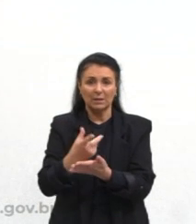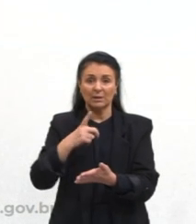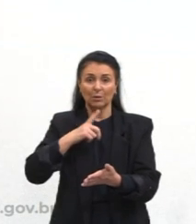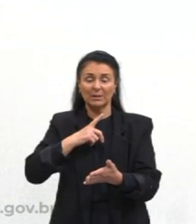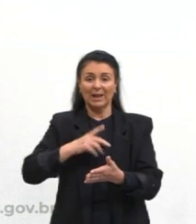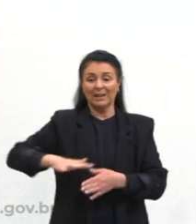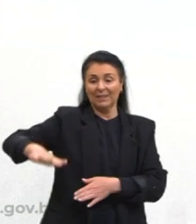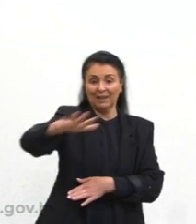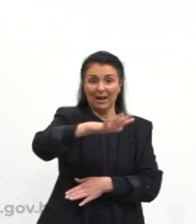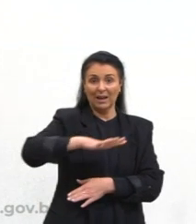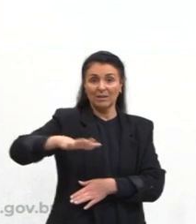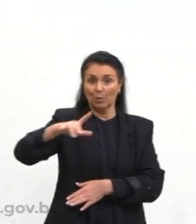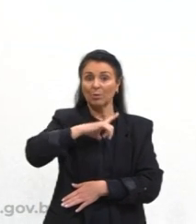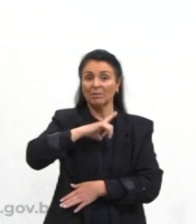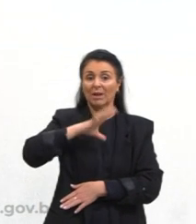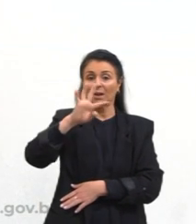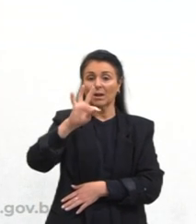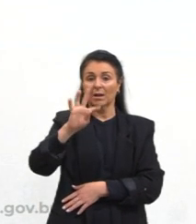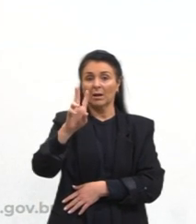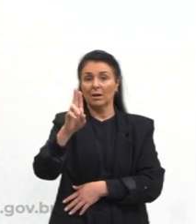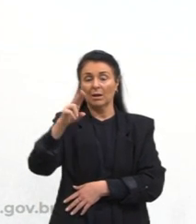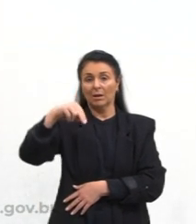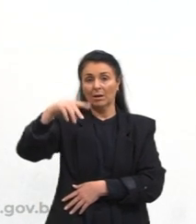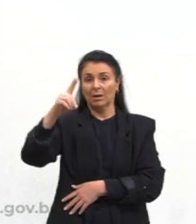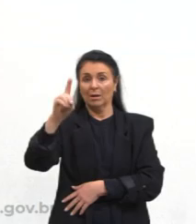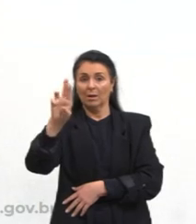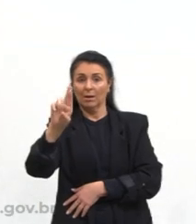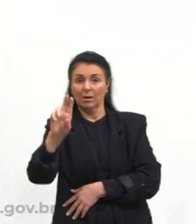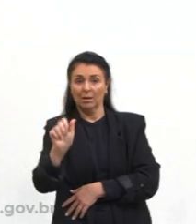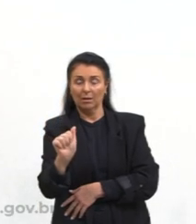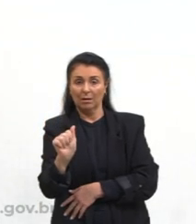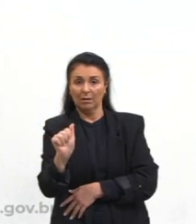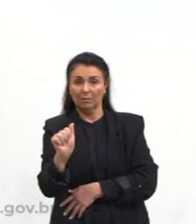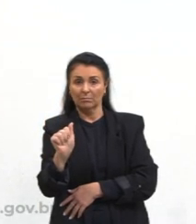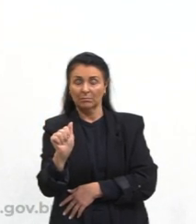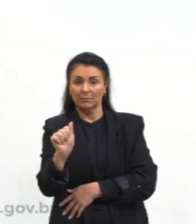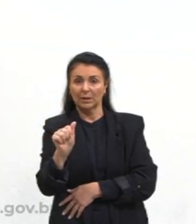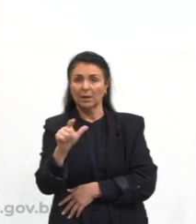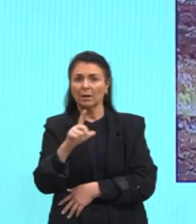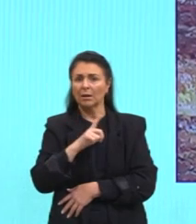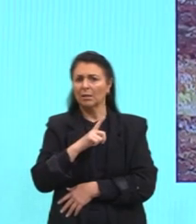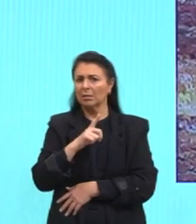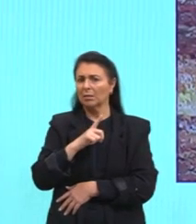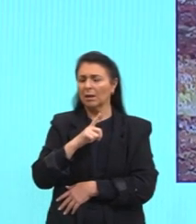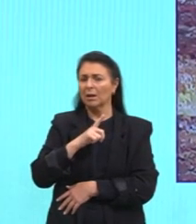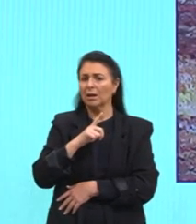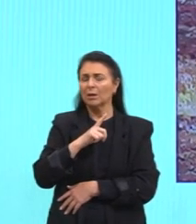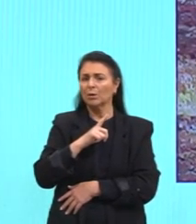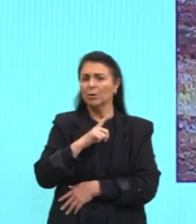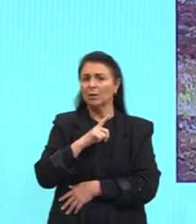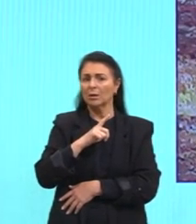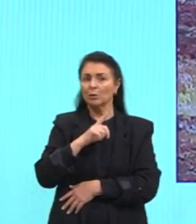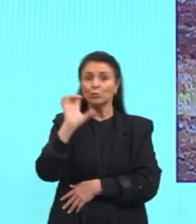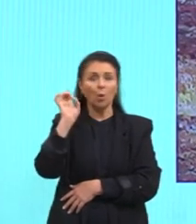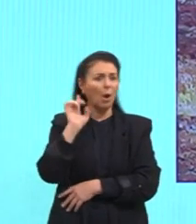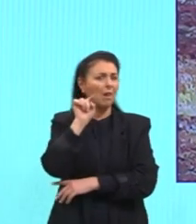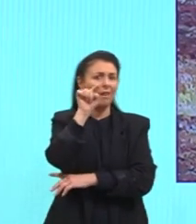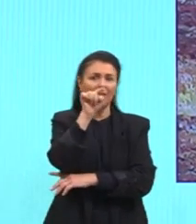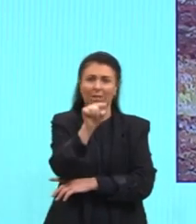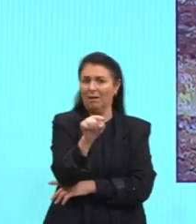Tundra nós vamos ter tá meninos e meninas é uma formação que só tem lá